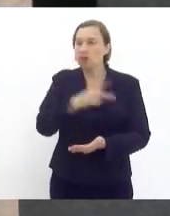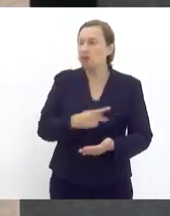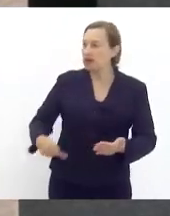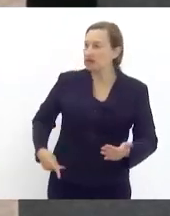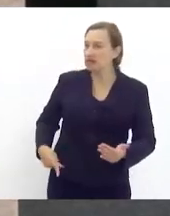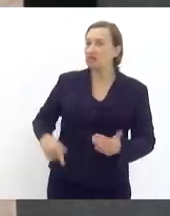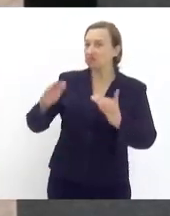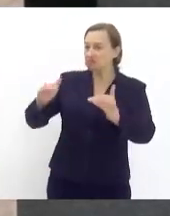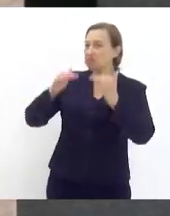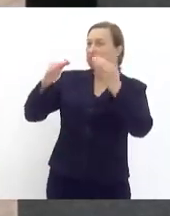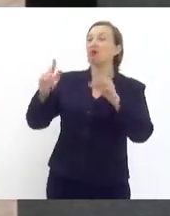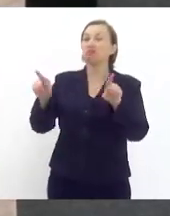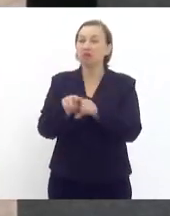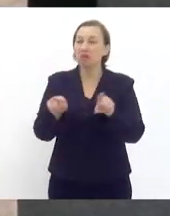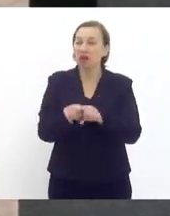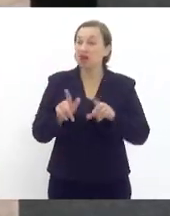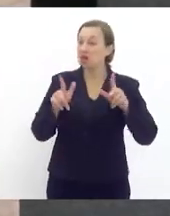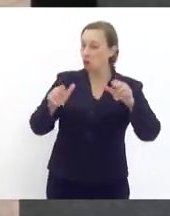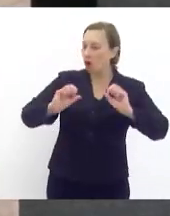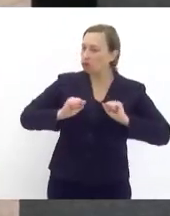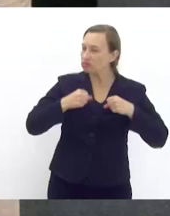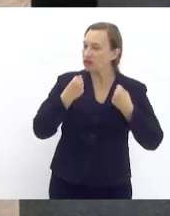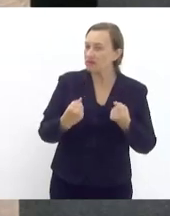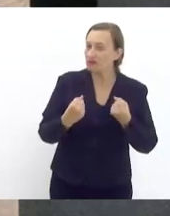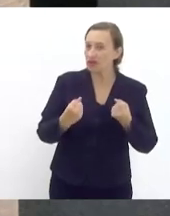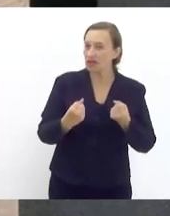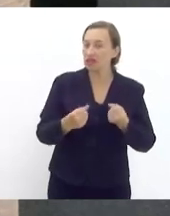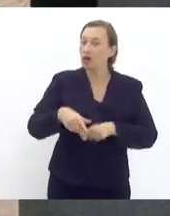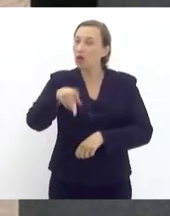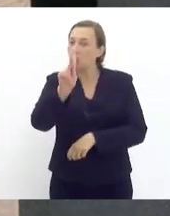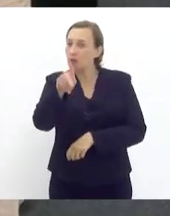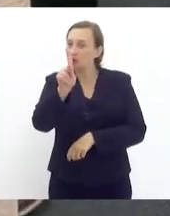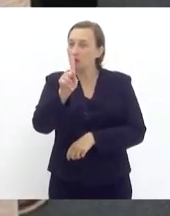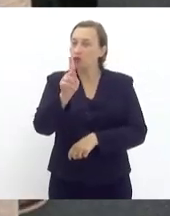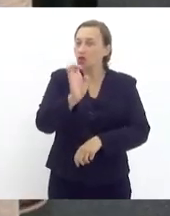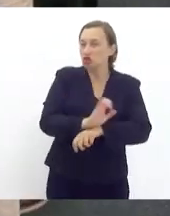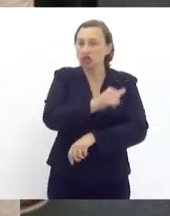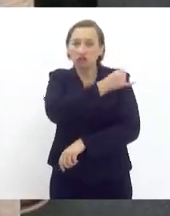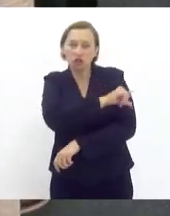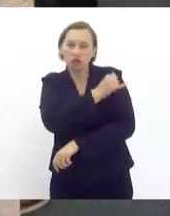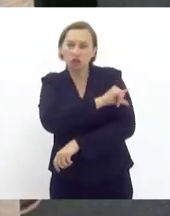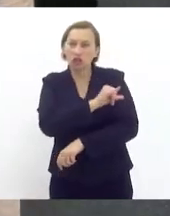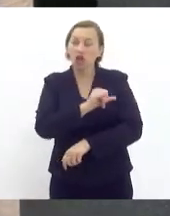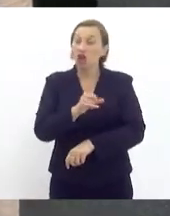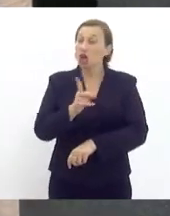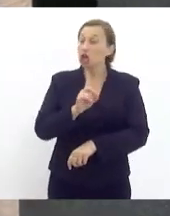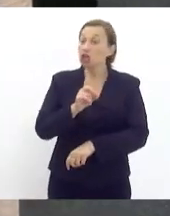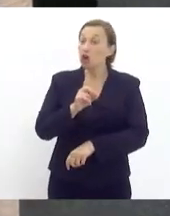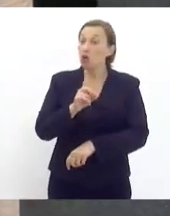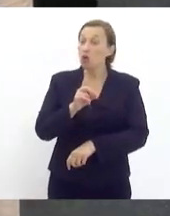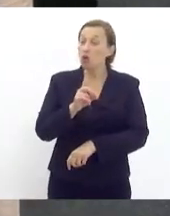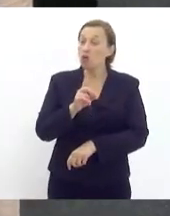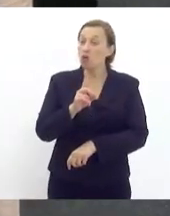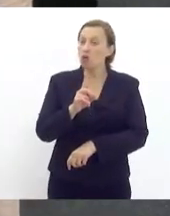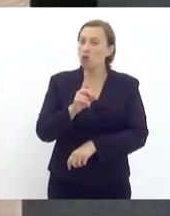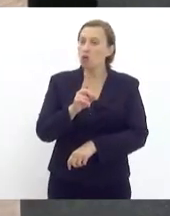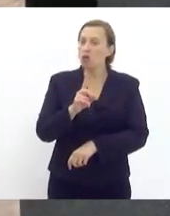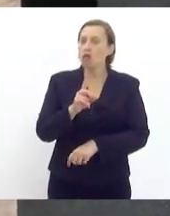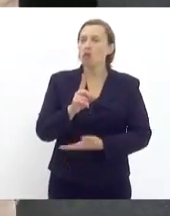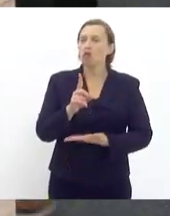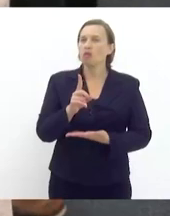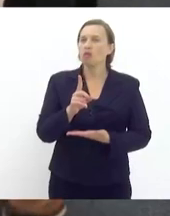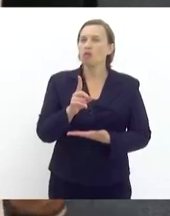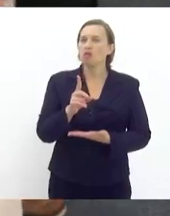à frente parlamentar em defesa dos rojos do petróleo do Estado do Rio de Janeiro para que a gente não viva em hipótese nenhuma